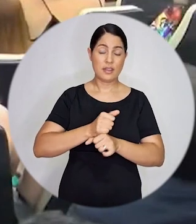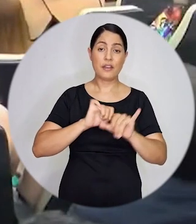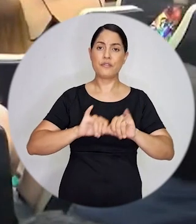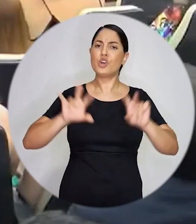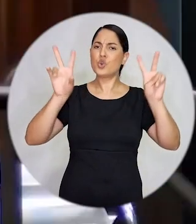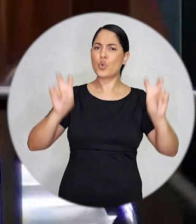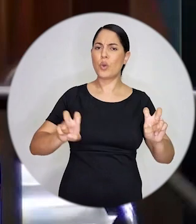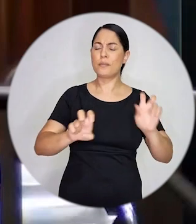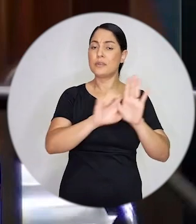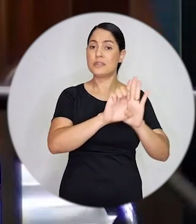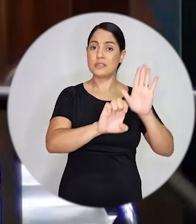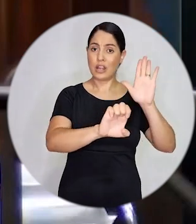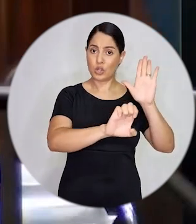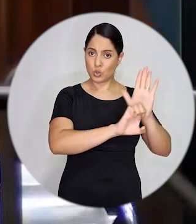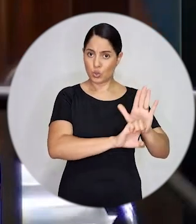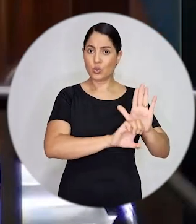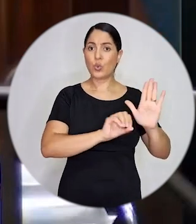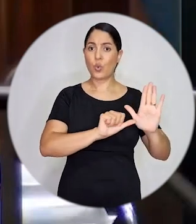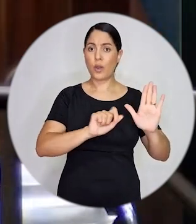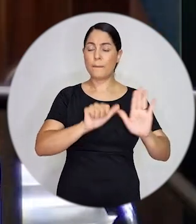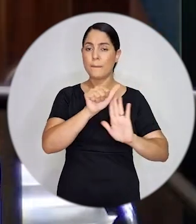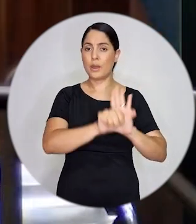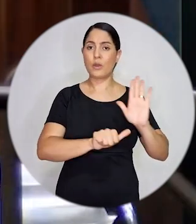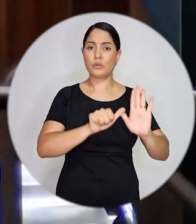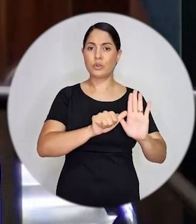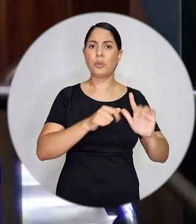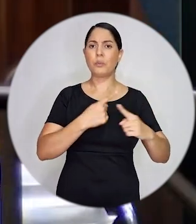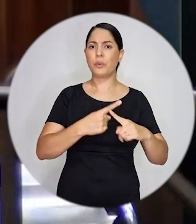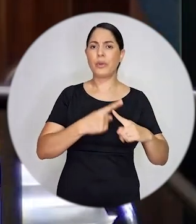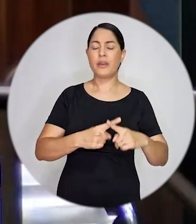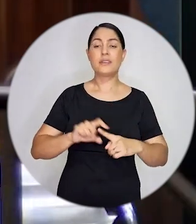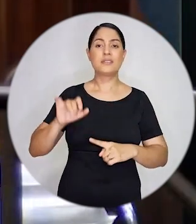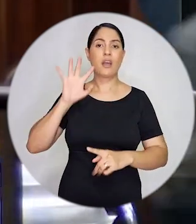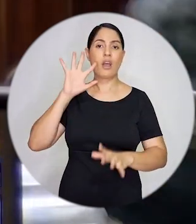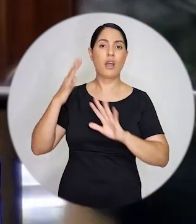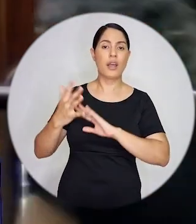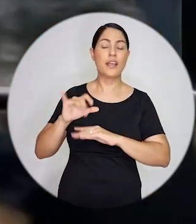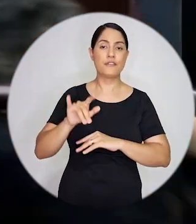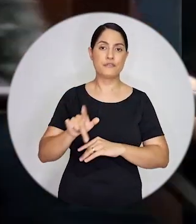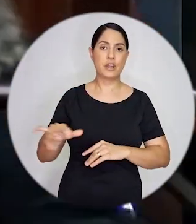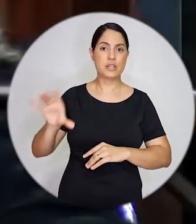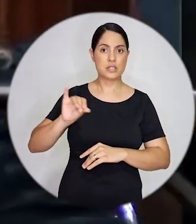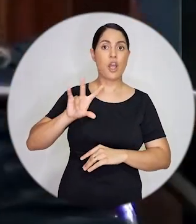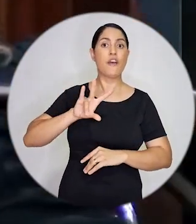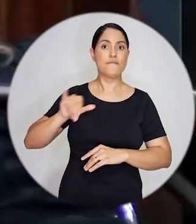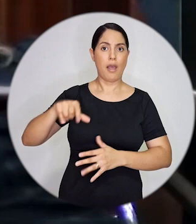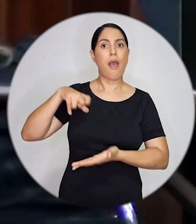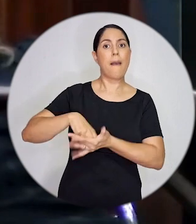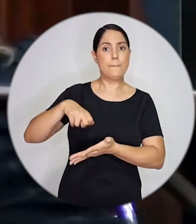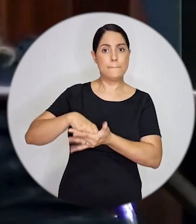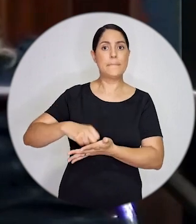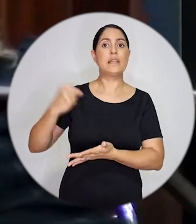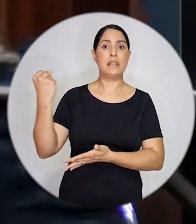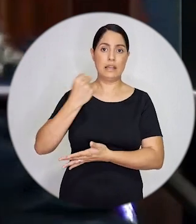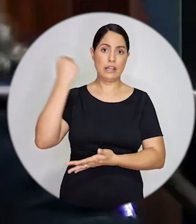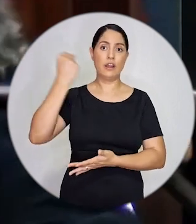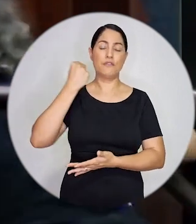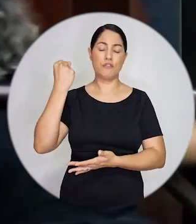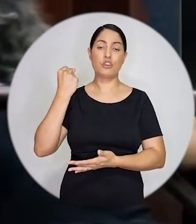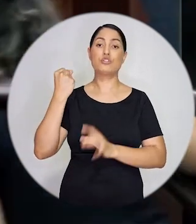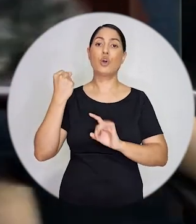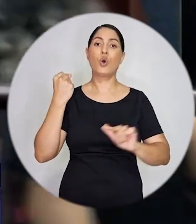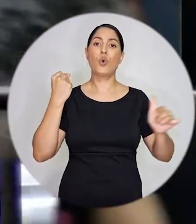14.612 esse ano, e essa lei altera o Estatuto da OAB para considerar discriminação infração ética passível de suspensão, que é a pena